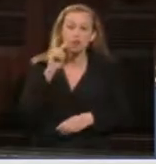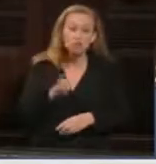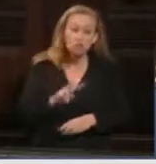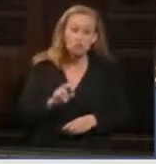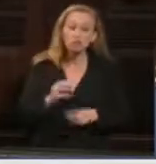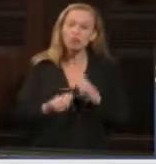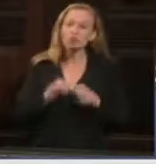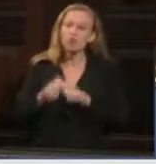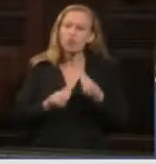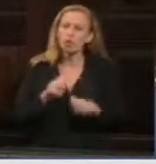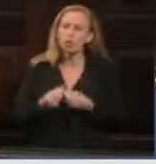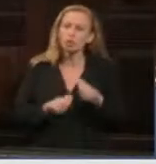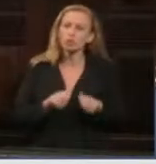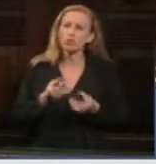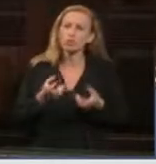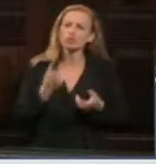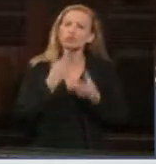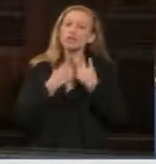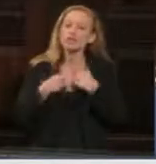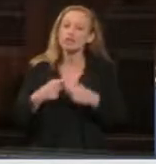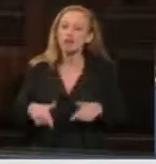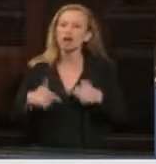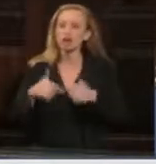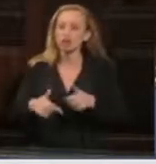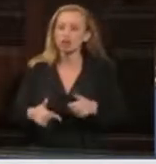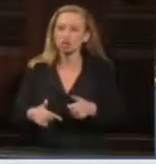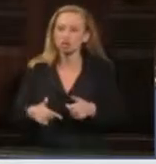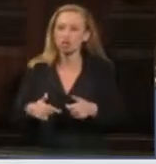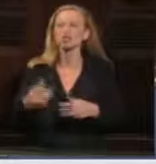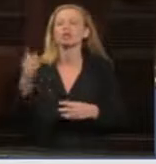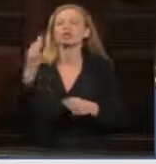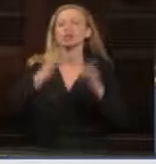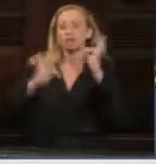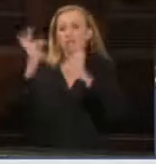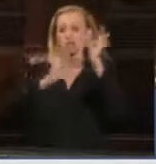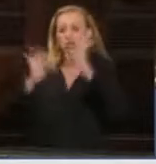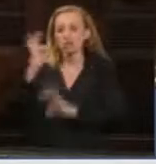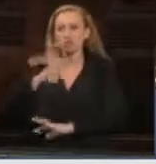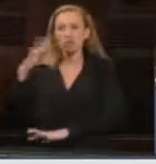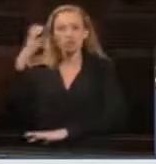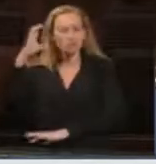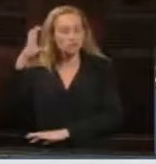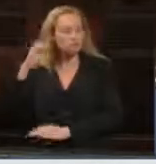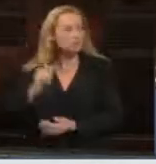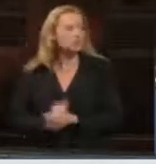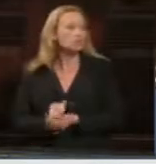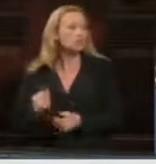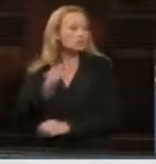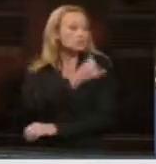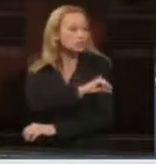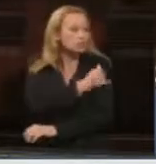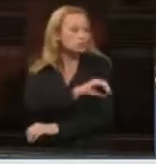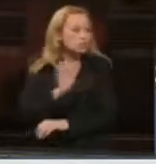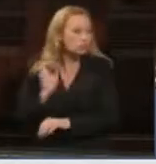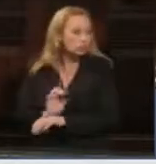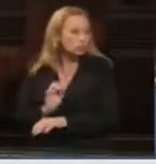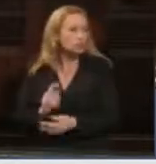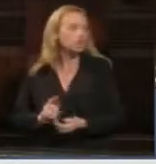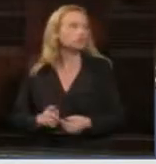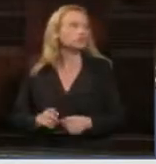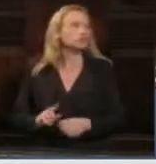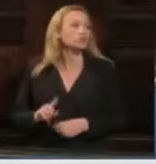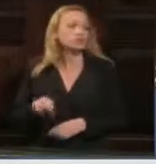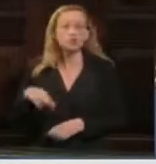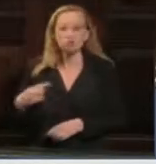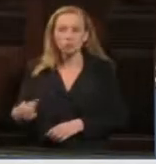de cet as políticas de ciência e tecnologia e informação profissional enfim estado do rio de janeiro tinha e na sequência teremos várias